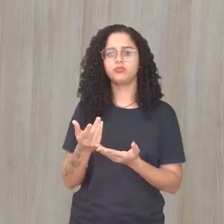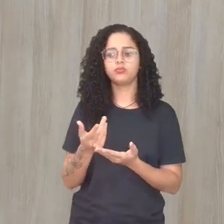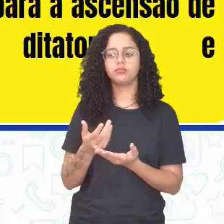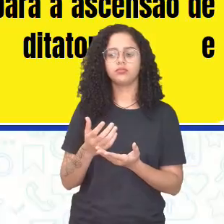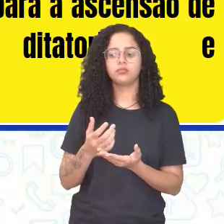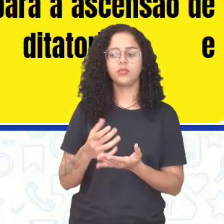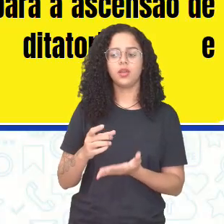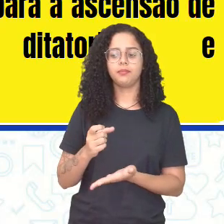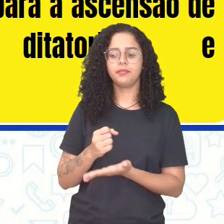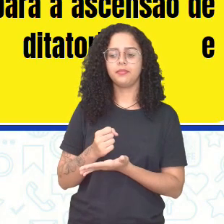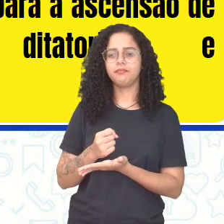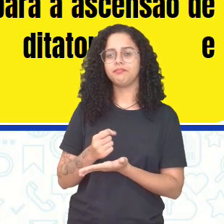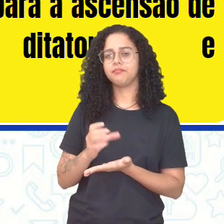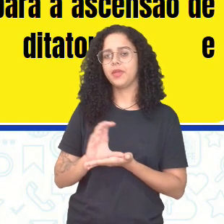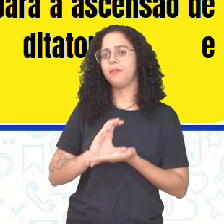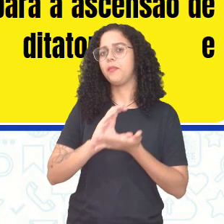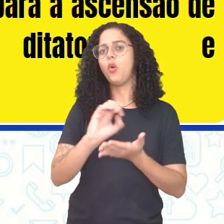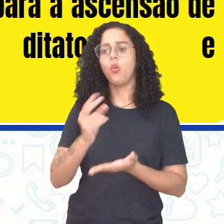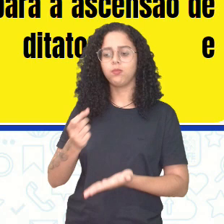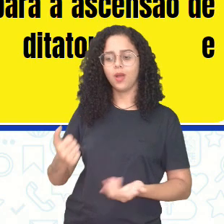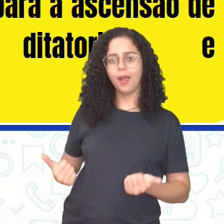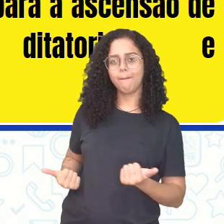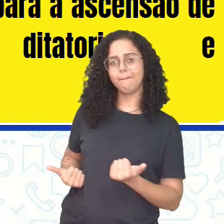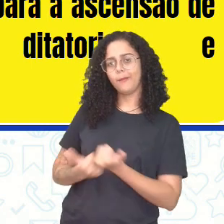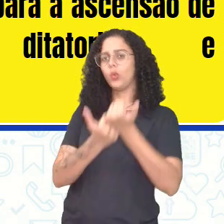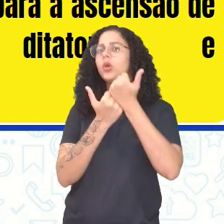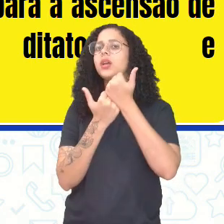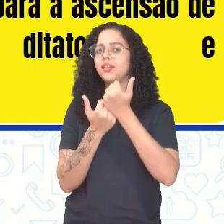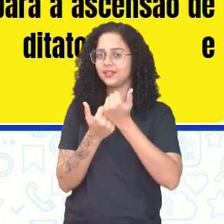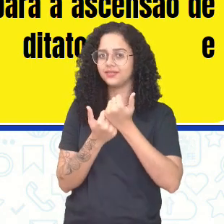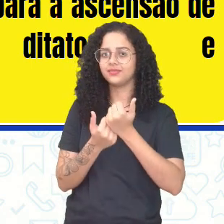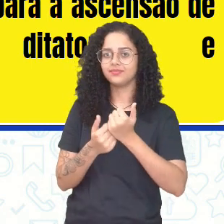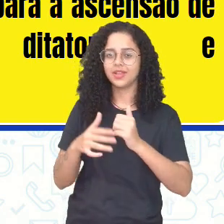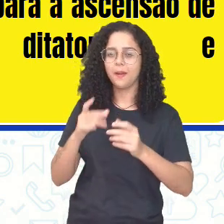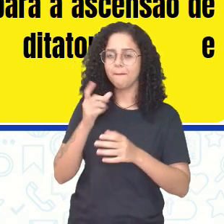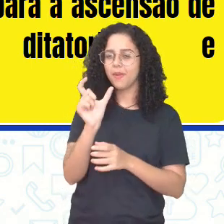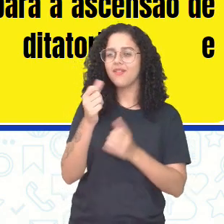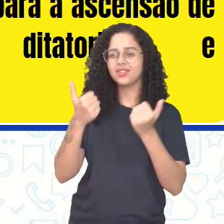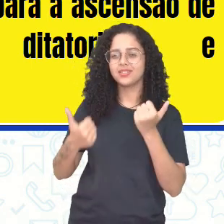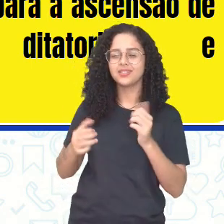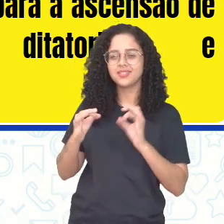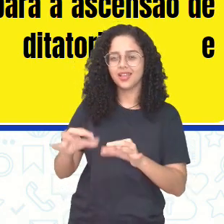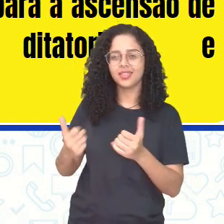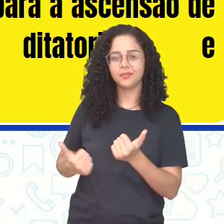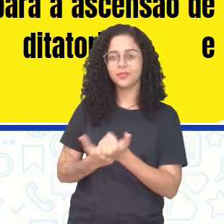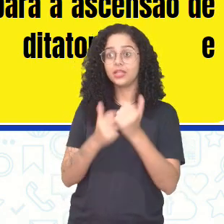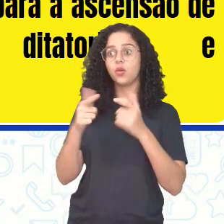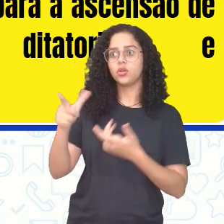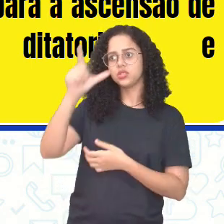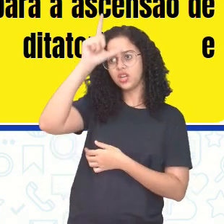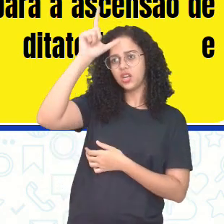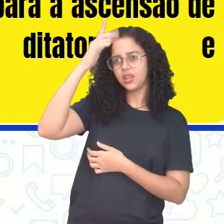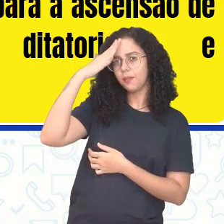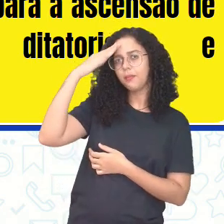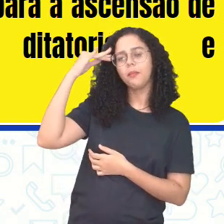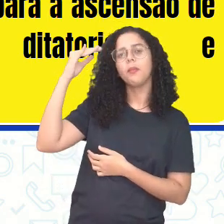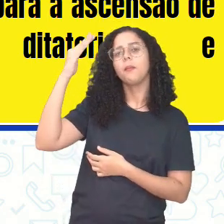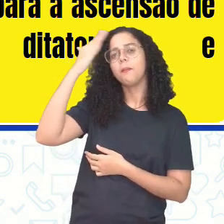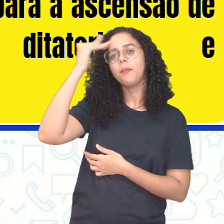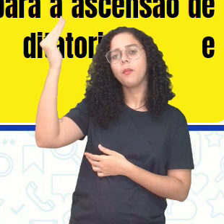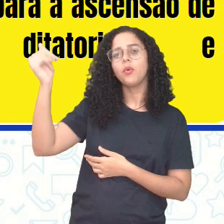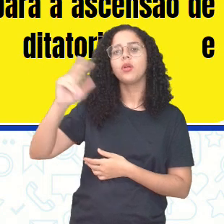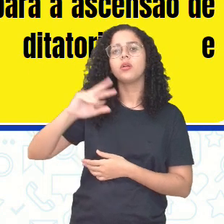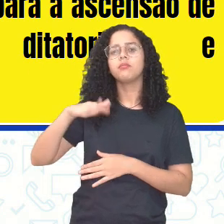realidade apoiar, a palavra maior seria apoiar, certo? Esses líderes populistas, né, que vão se tornar mais